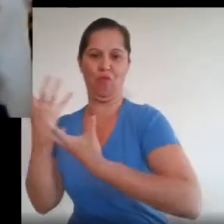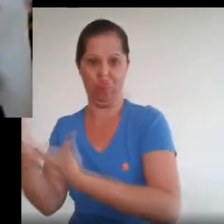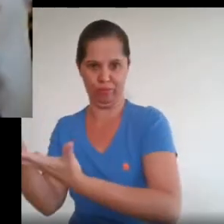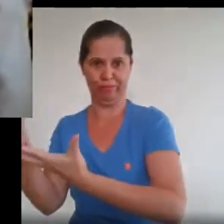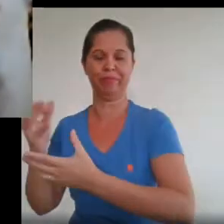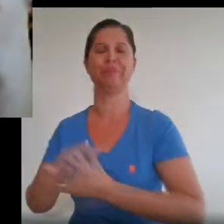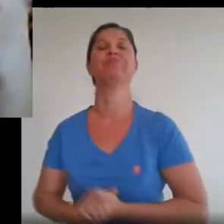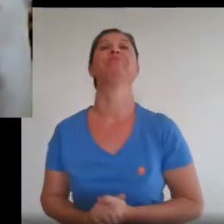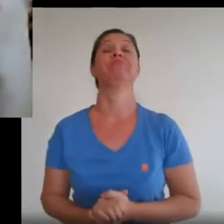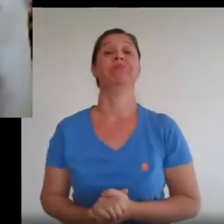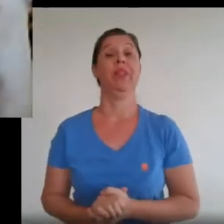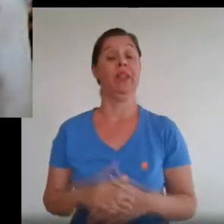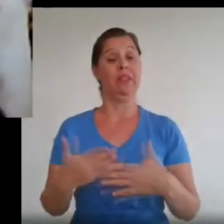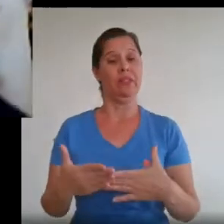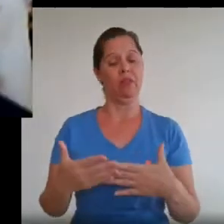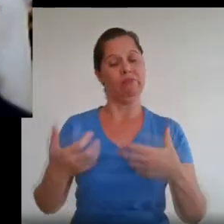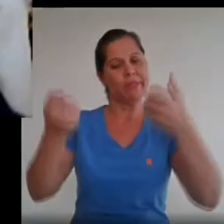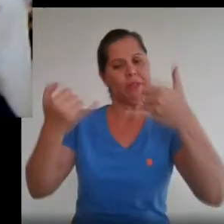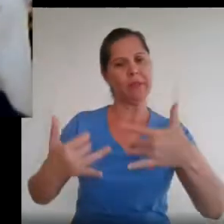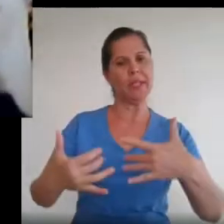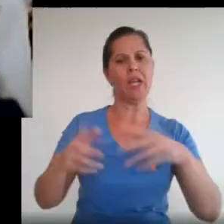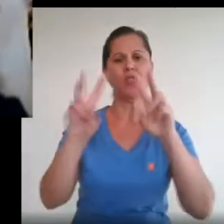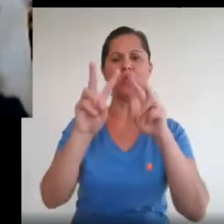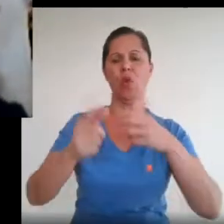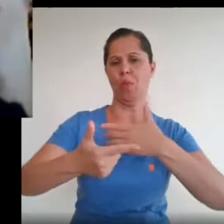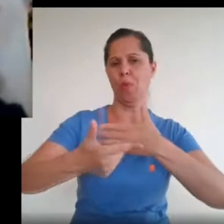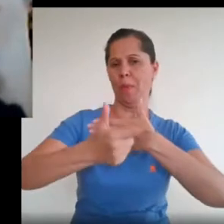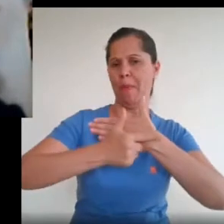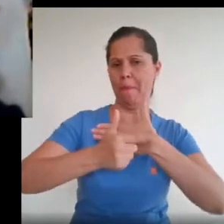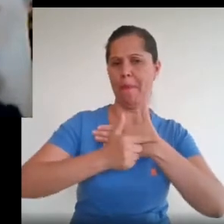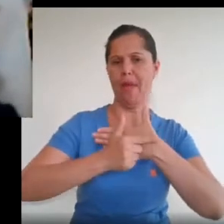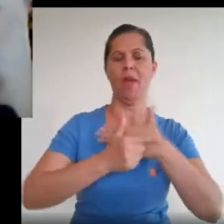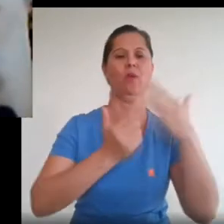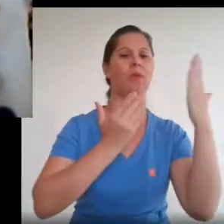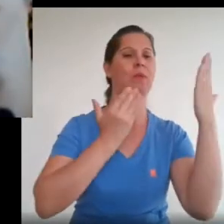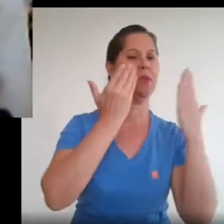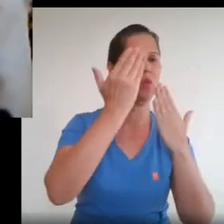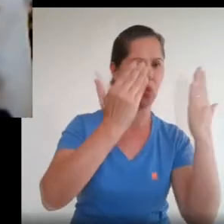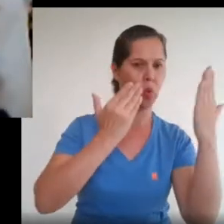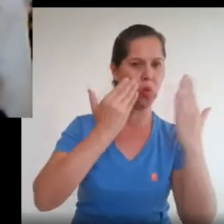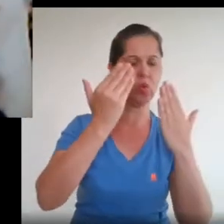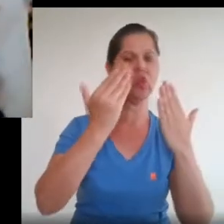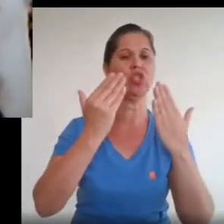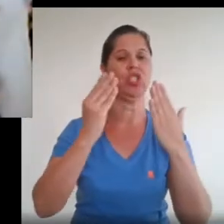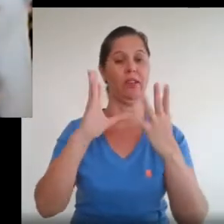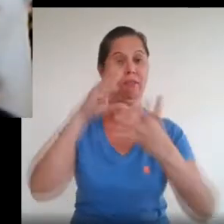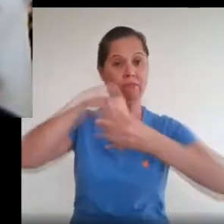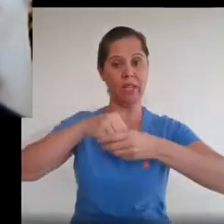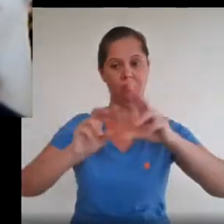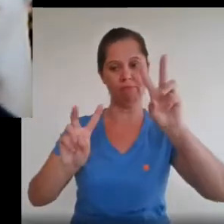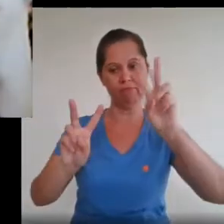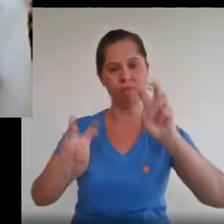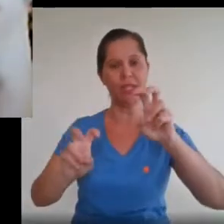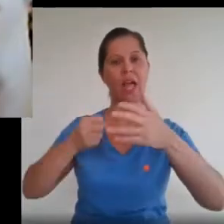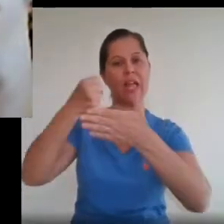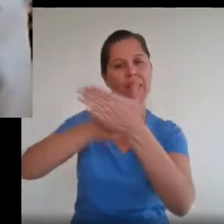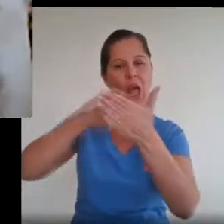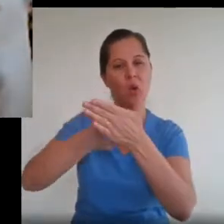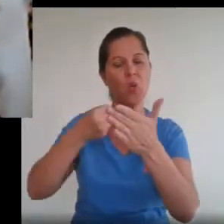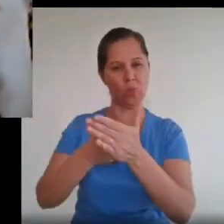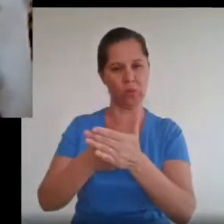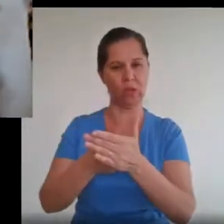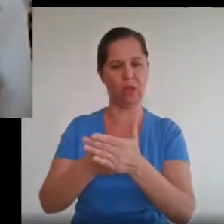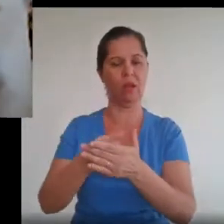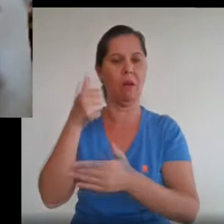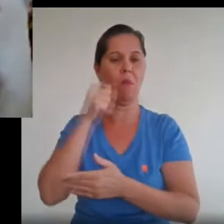quis falar dos papéis, né, da psicologia frente à luta das mulheres na